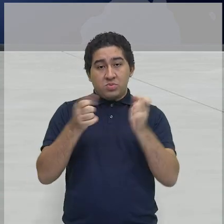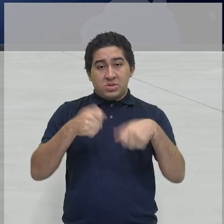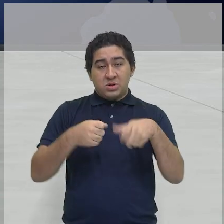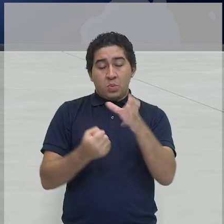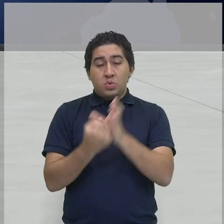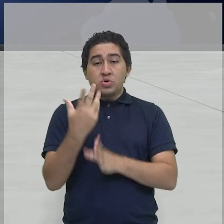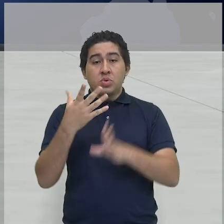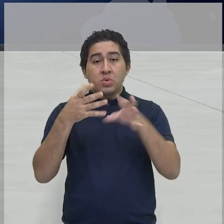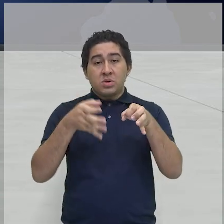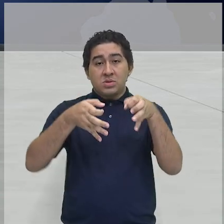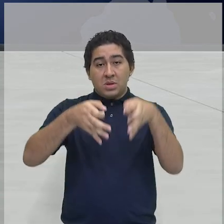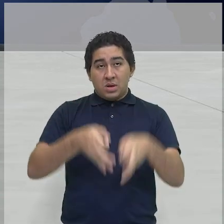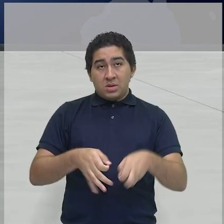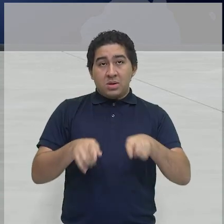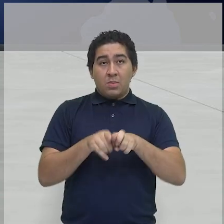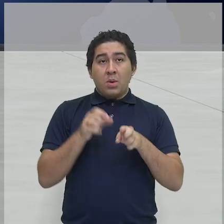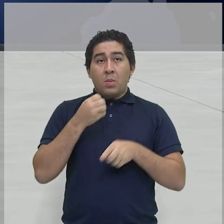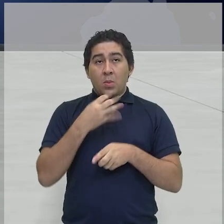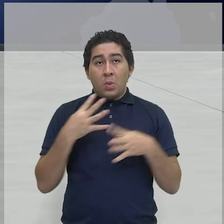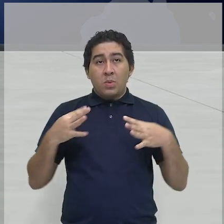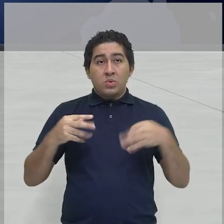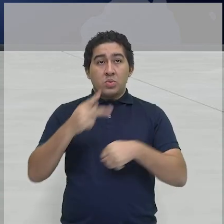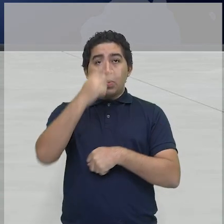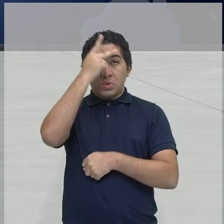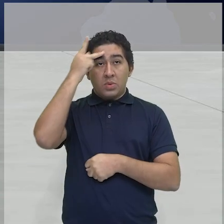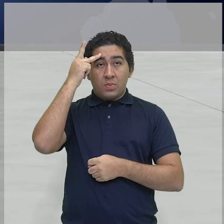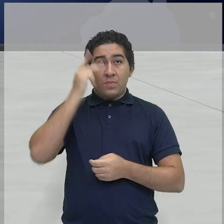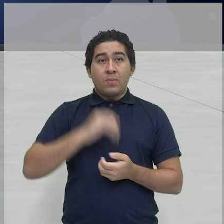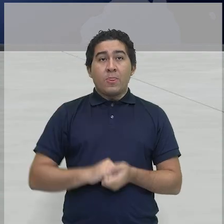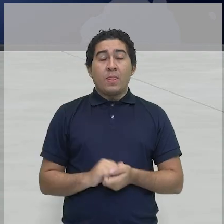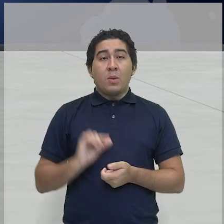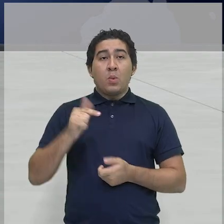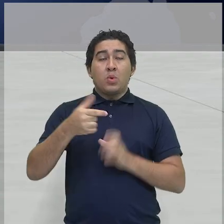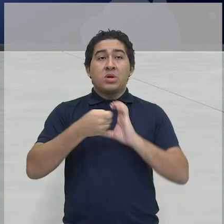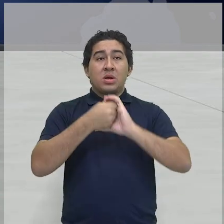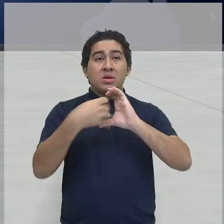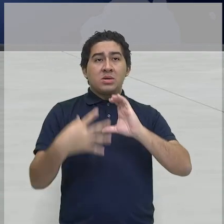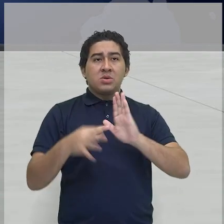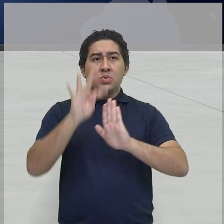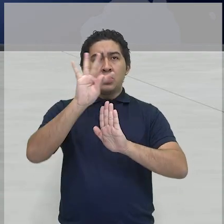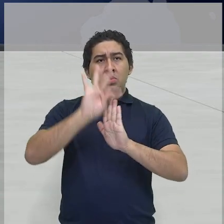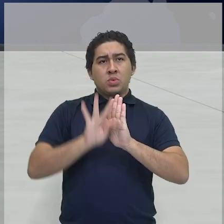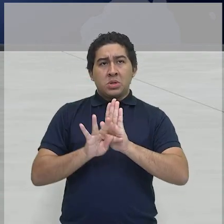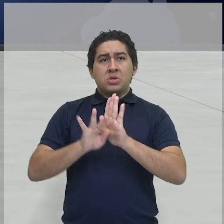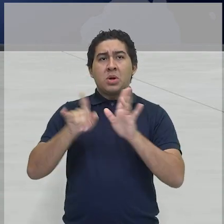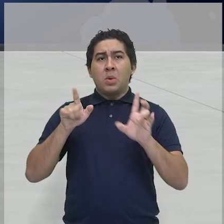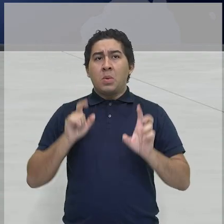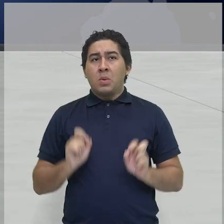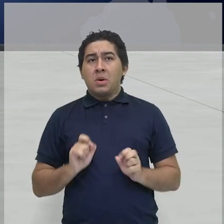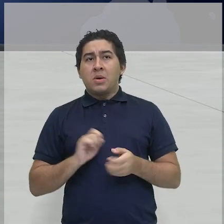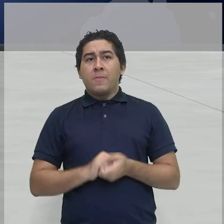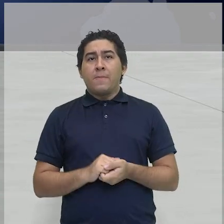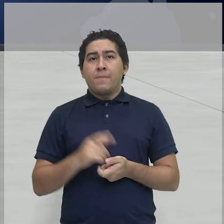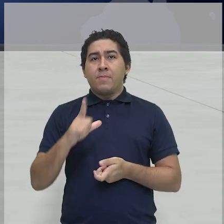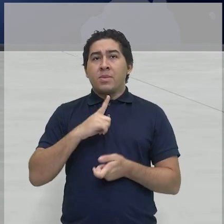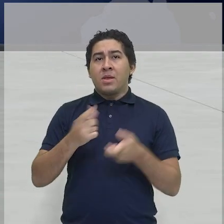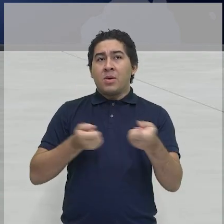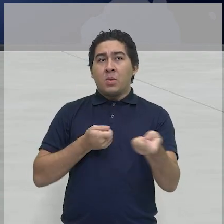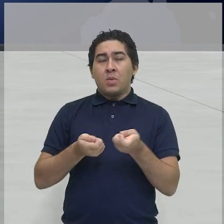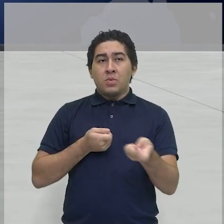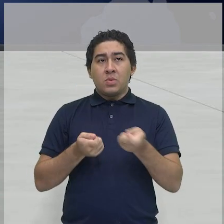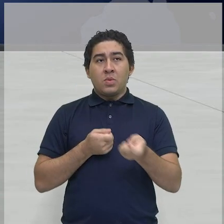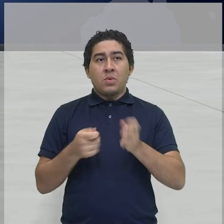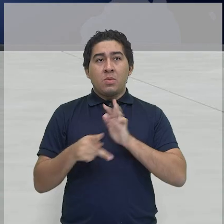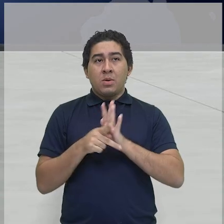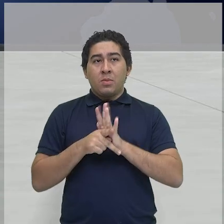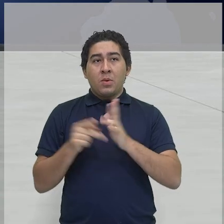bem tranquila, que seja bom para todos. Uma outra característica deste texto é que eles regulam,